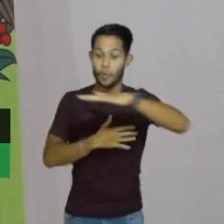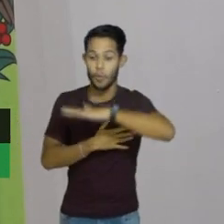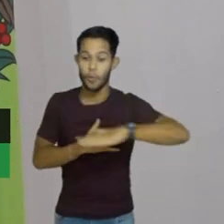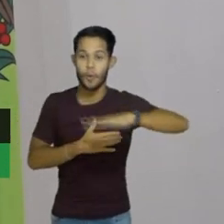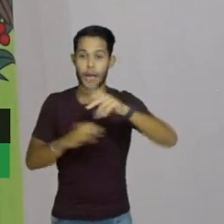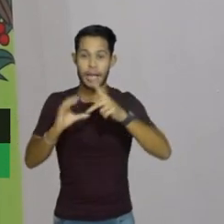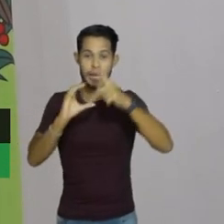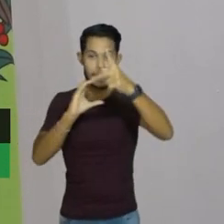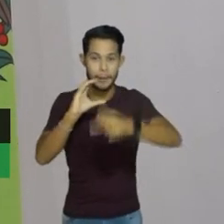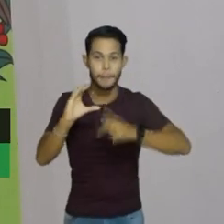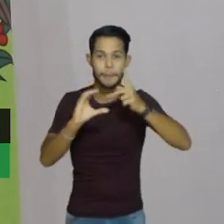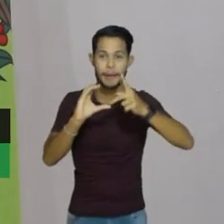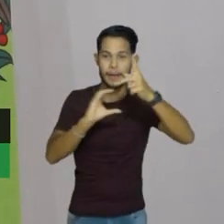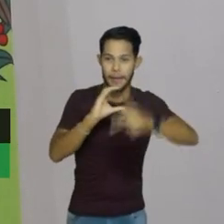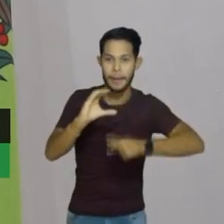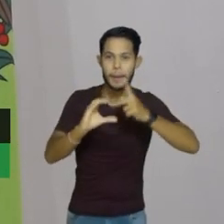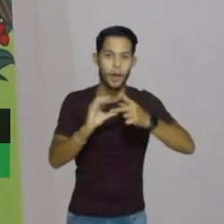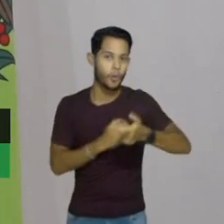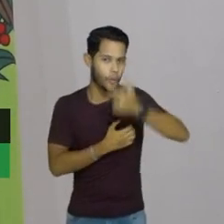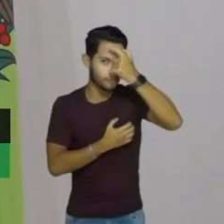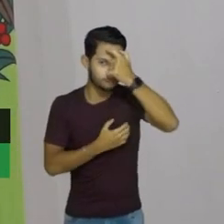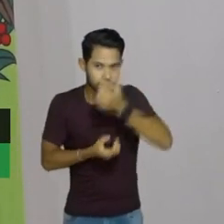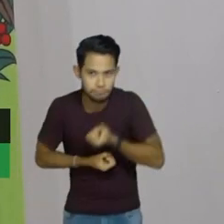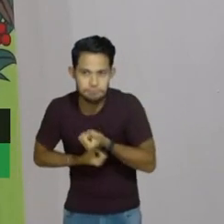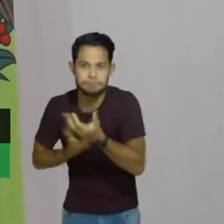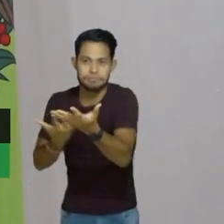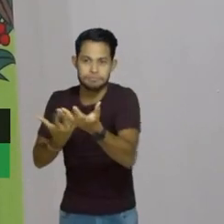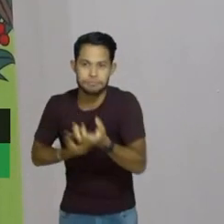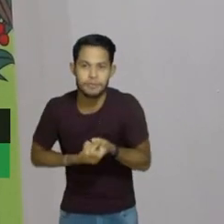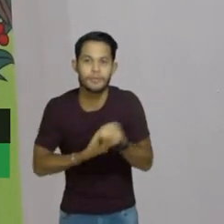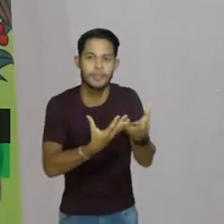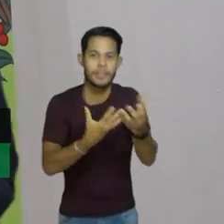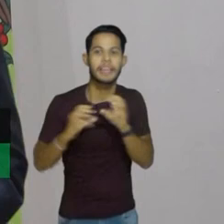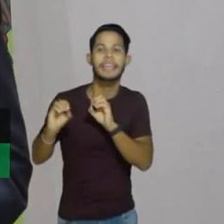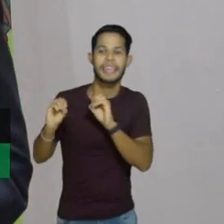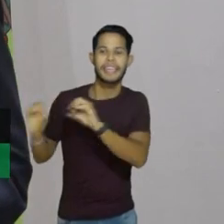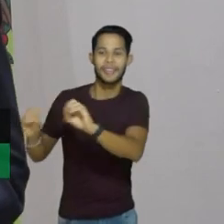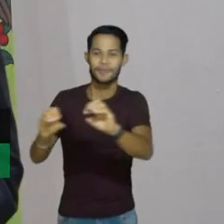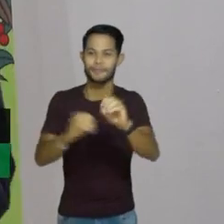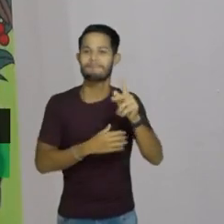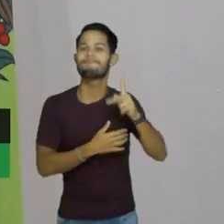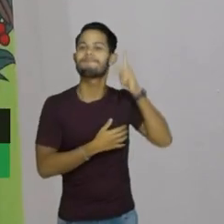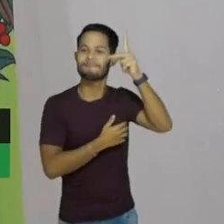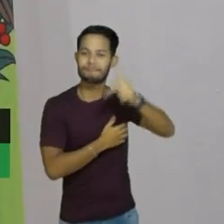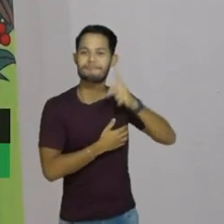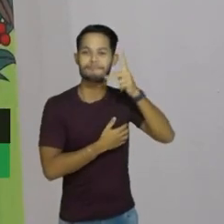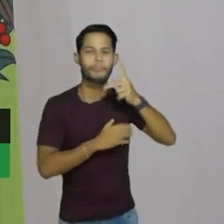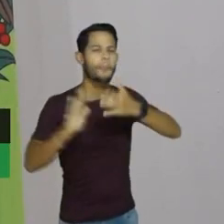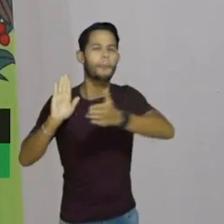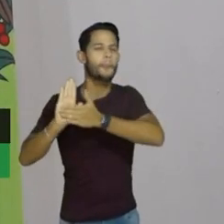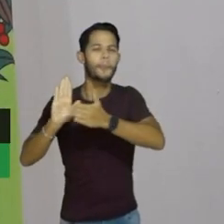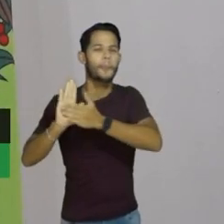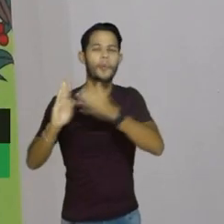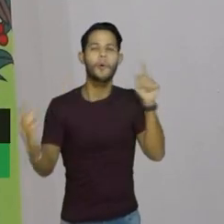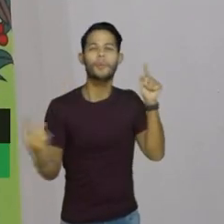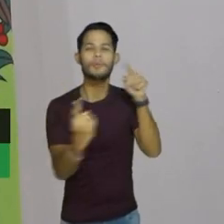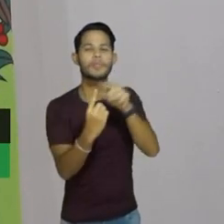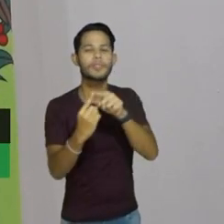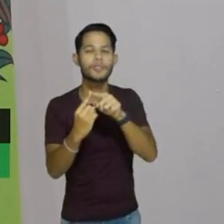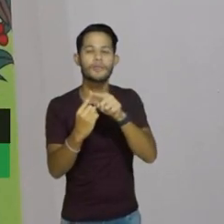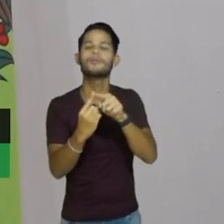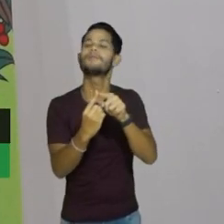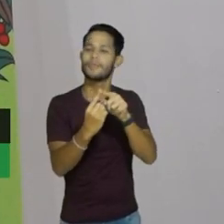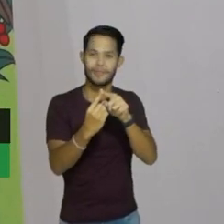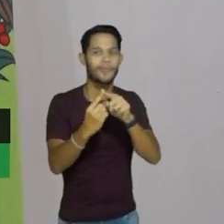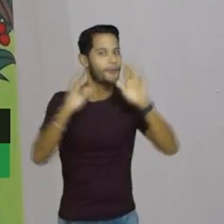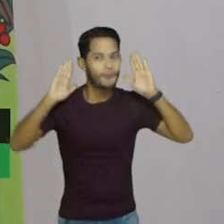de conscientização e educação política, sob justamente uma missão e um propósito que é retratado nessa semana, de